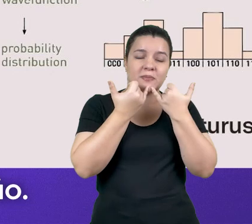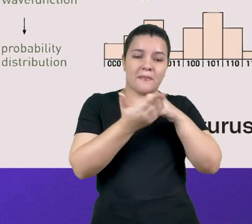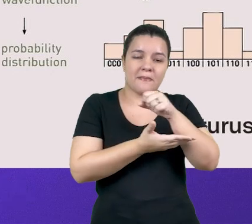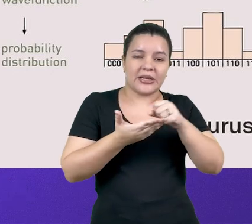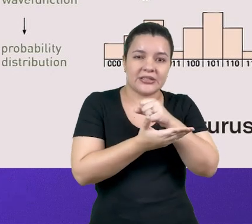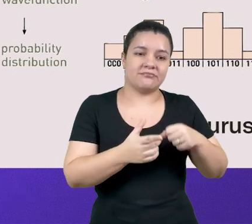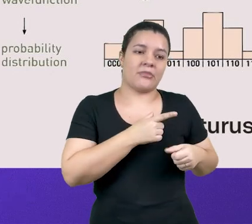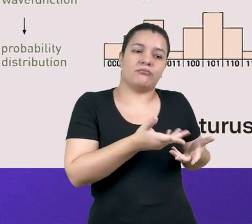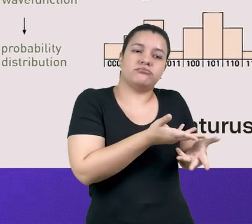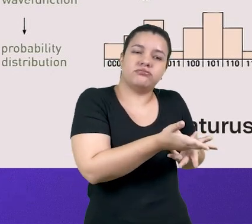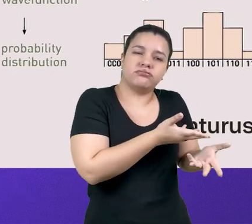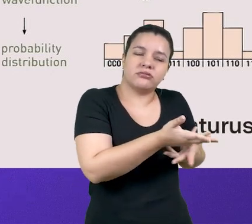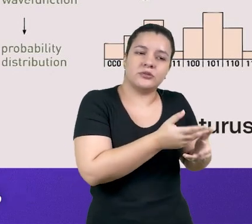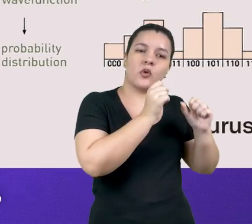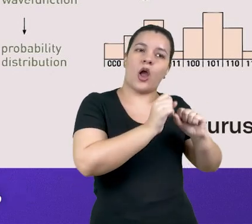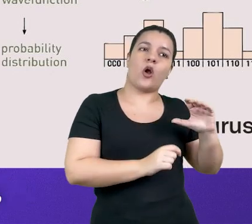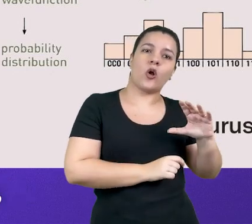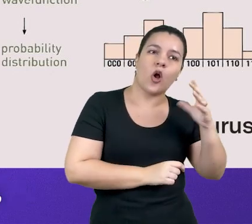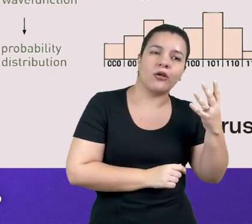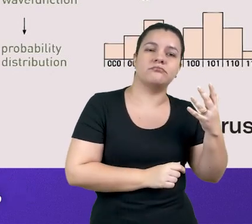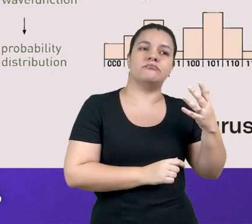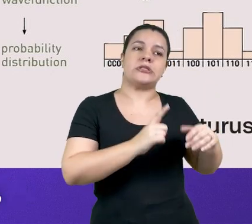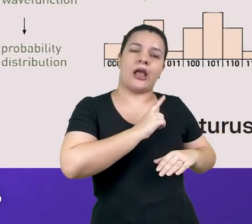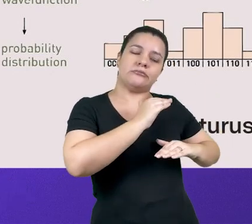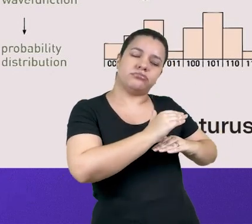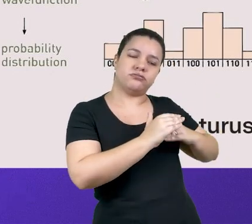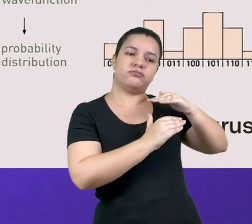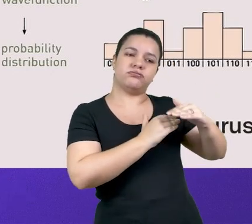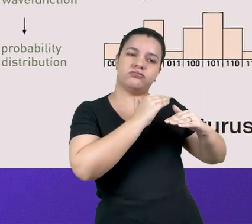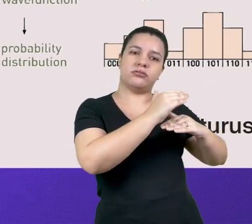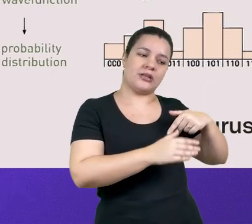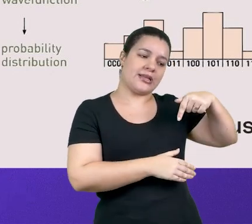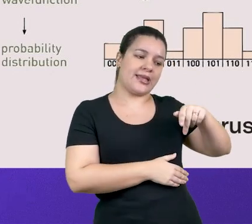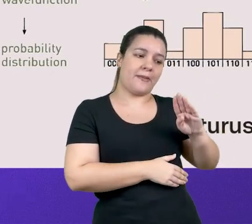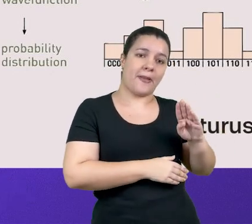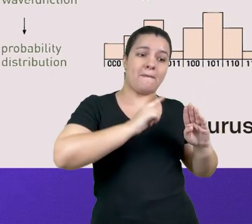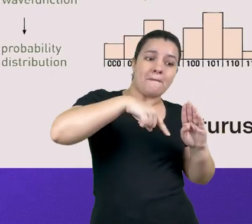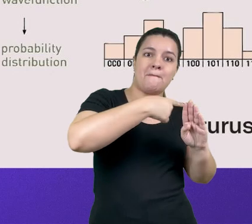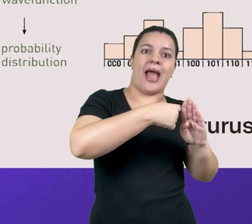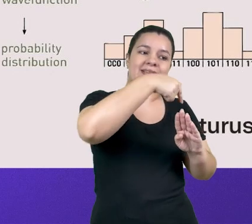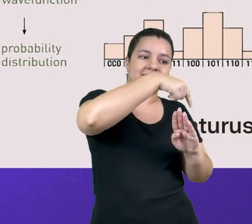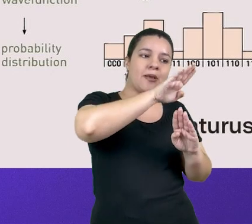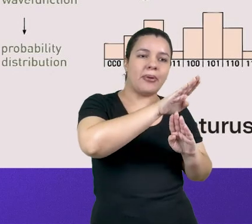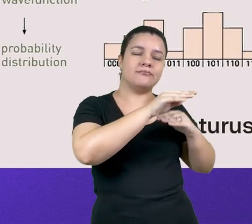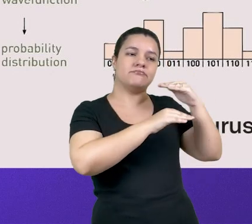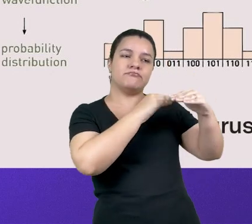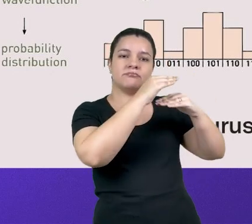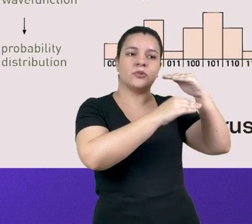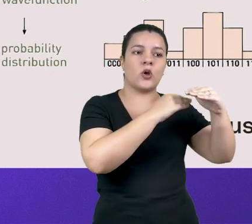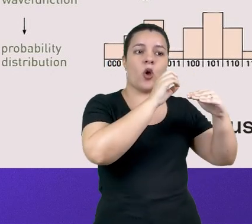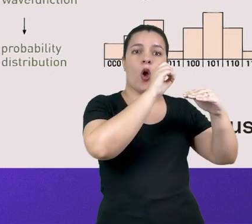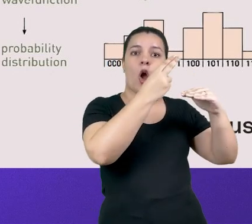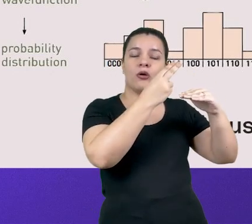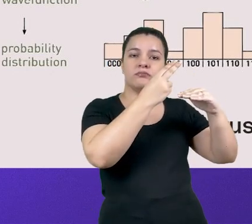informação. Essas interações ela podem acontecer de forma construtiva, ou seja, um qubit soma com o outro qubit, ou